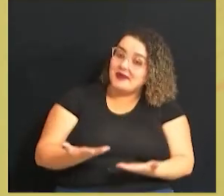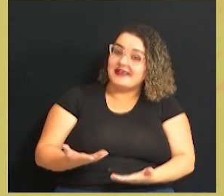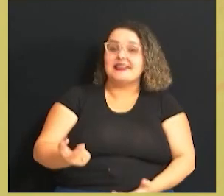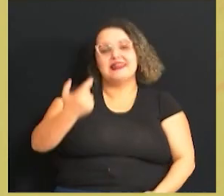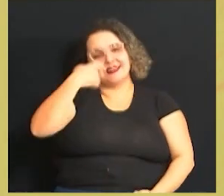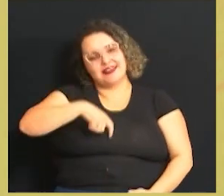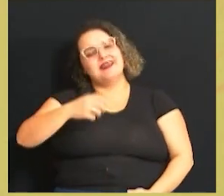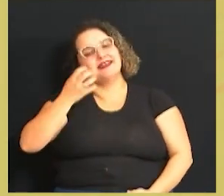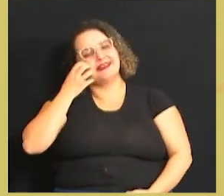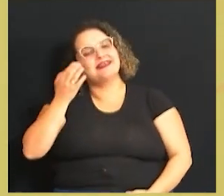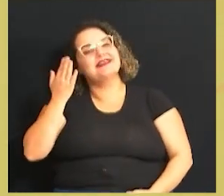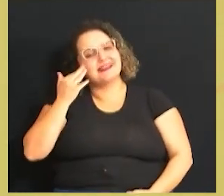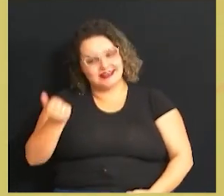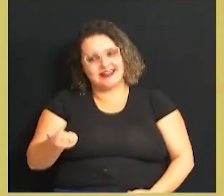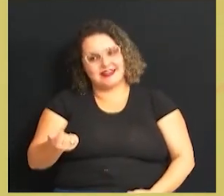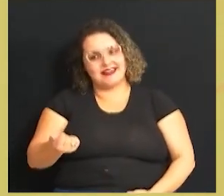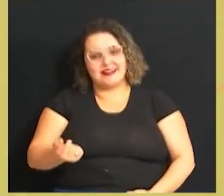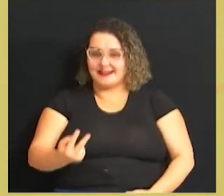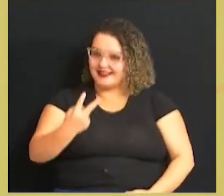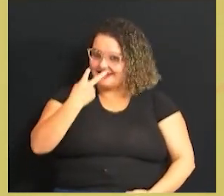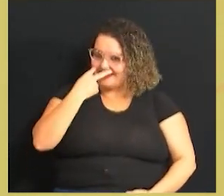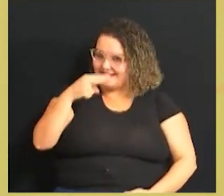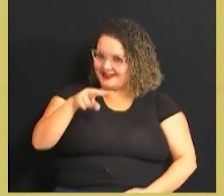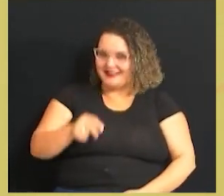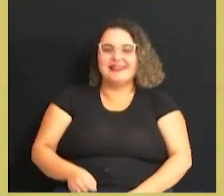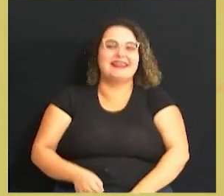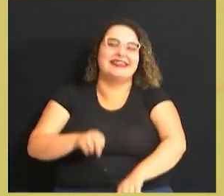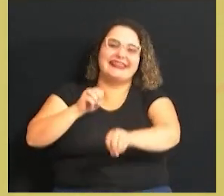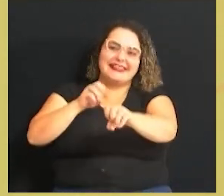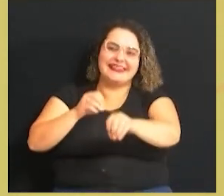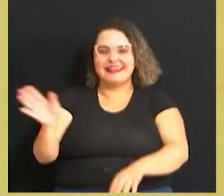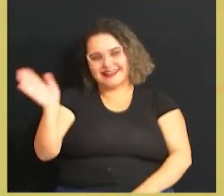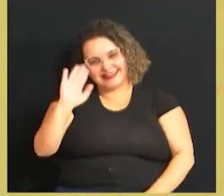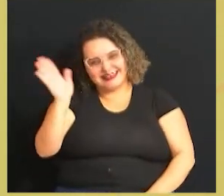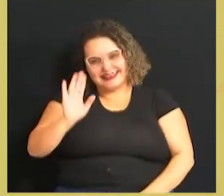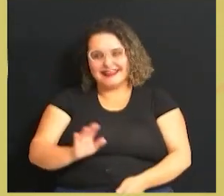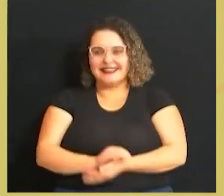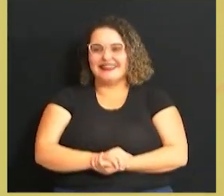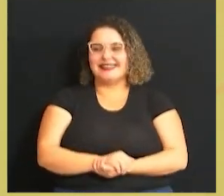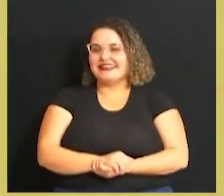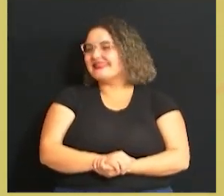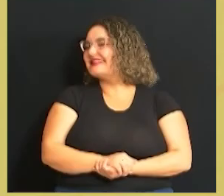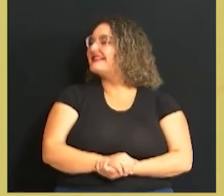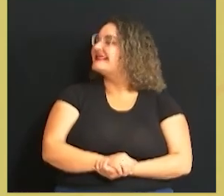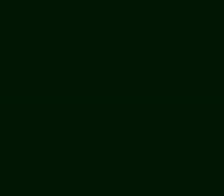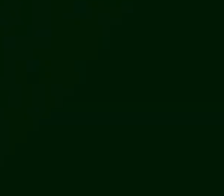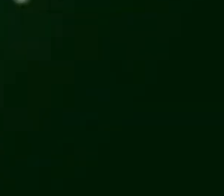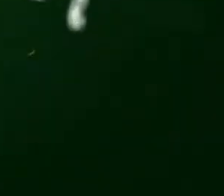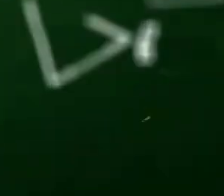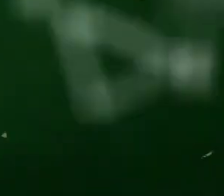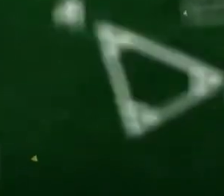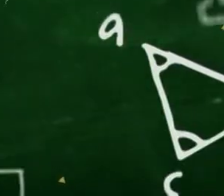Boa. Bom, eu sou André Aranha e já sabe, né? Tô sempre, de olho na educação. Tchau.